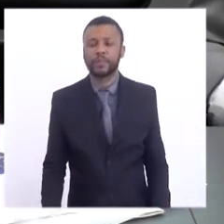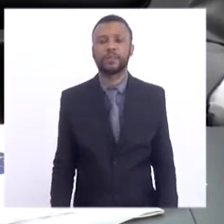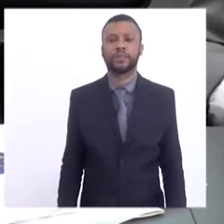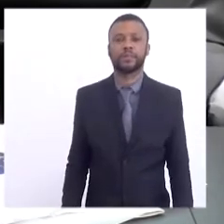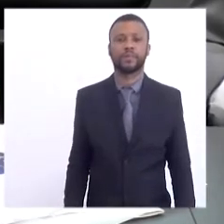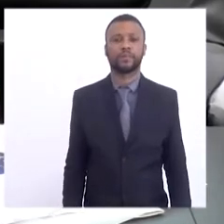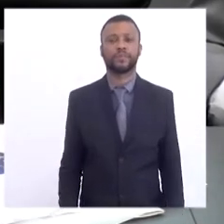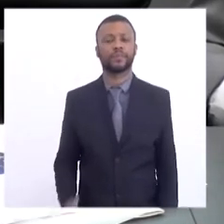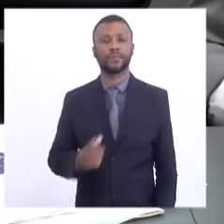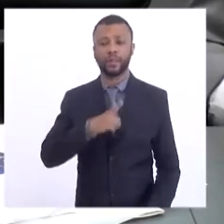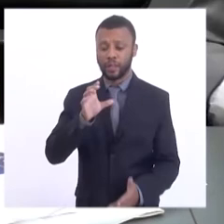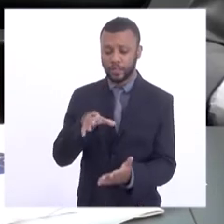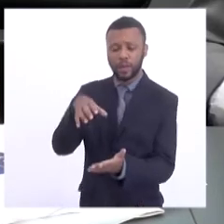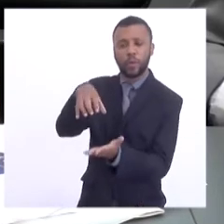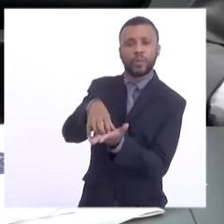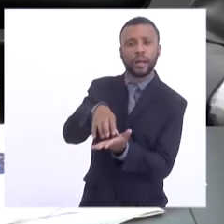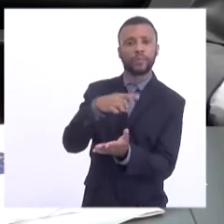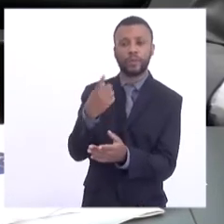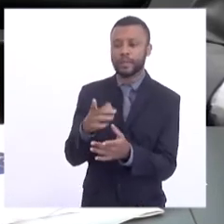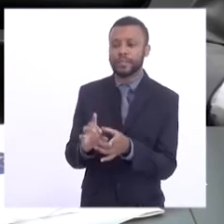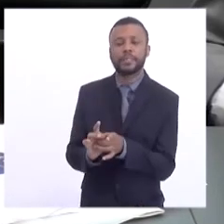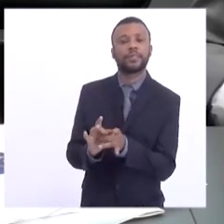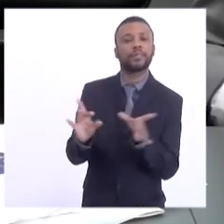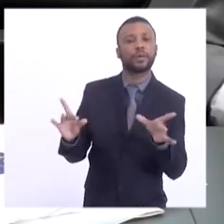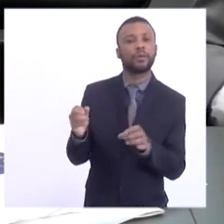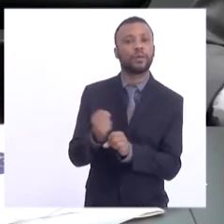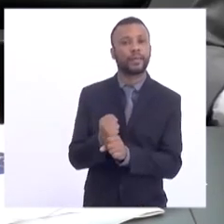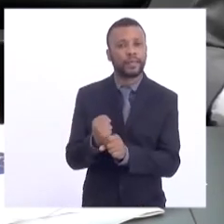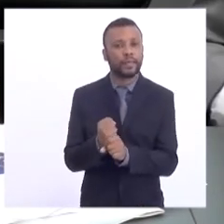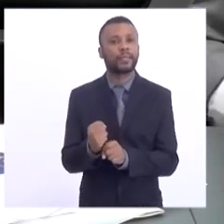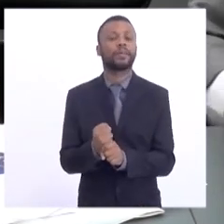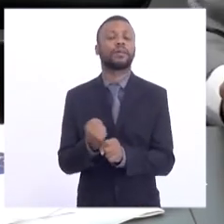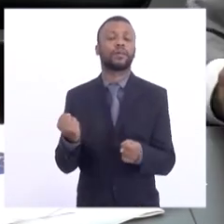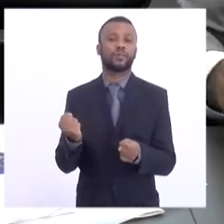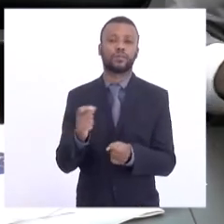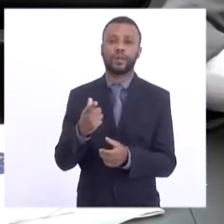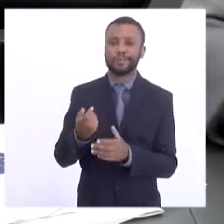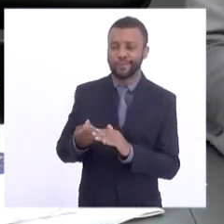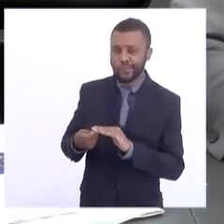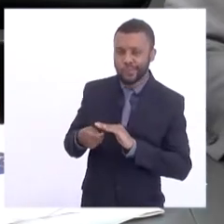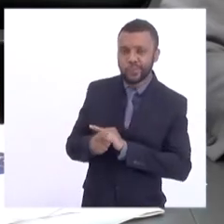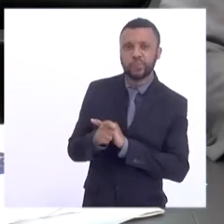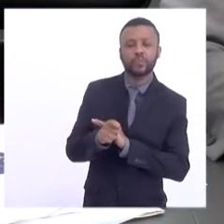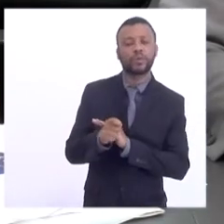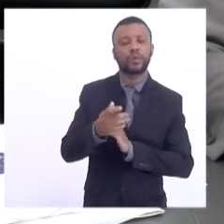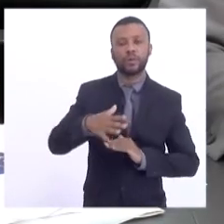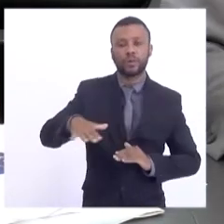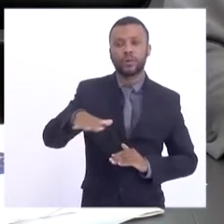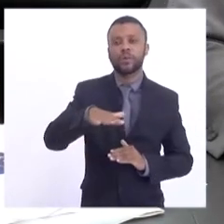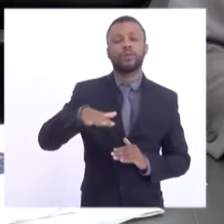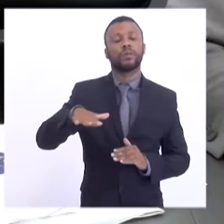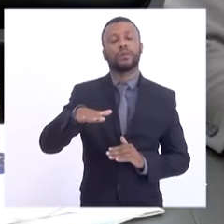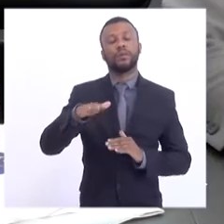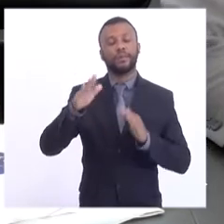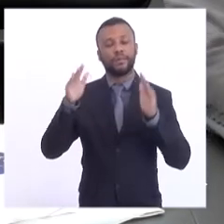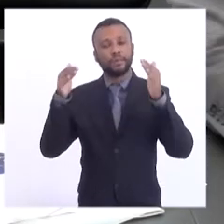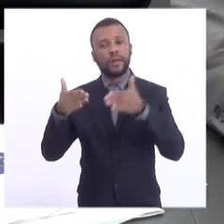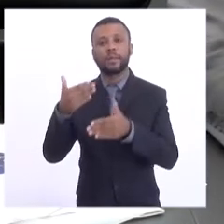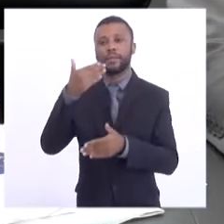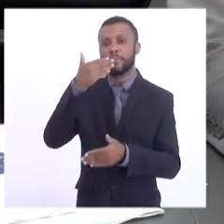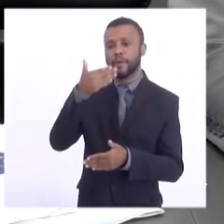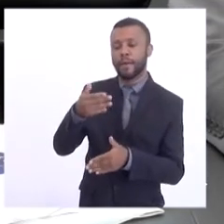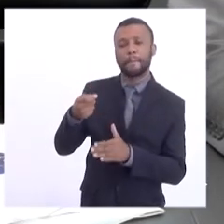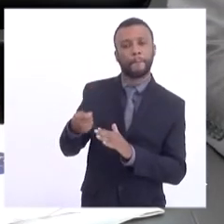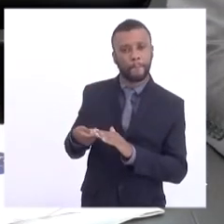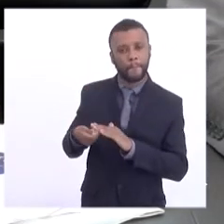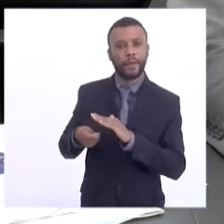maioria delas a gente deixou de fazer esse ano a gente pode colocar os recursos do fizesse também voltados Preto preferencialmente para